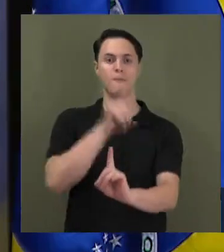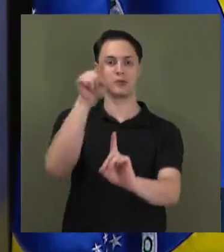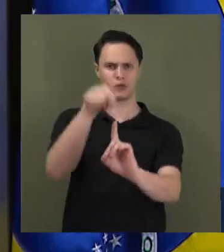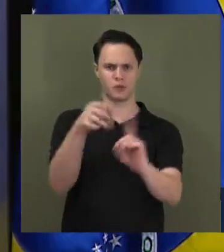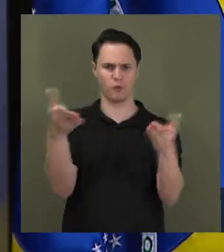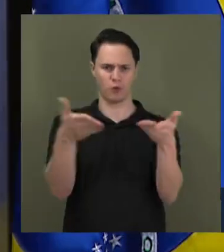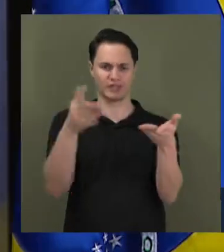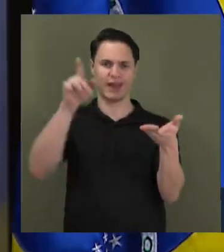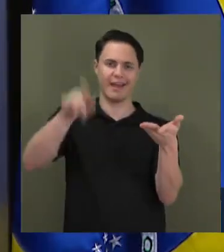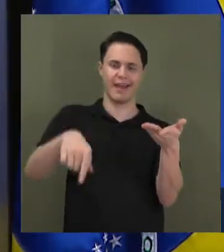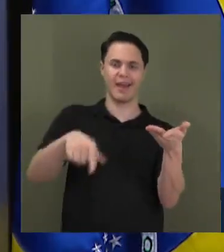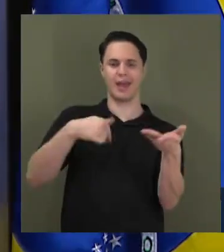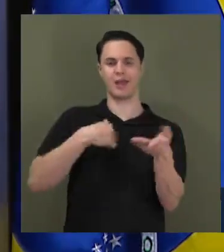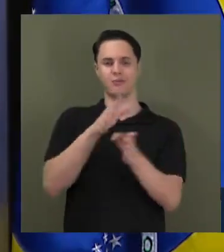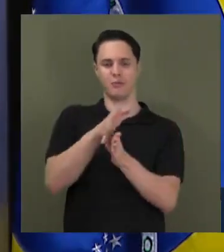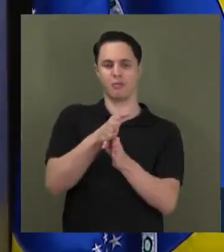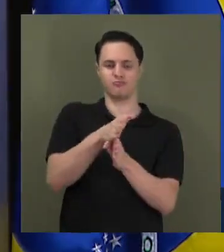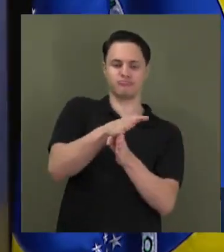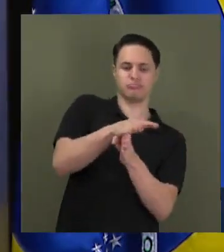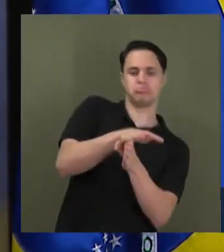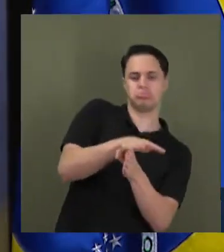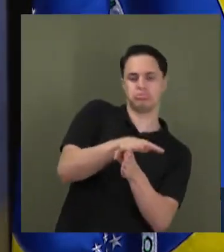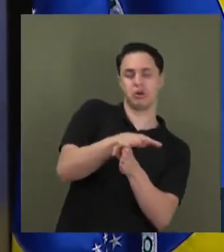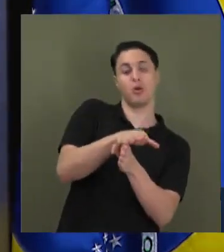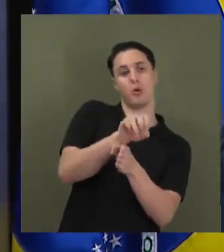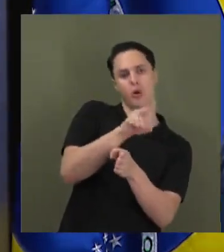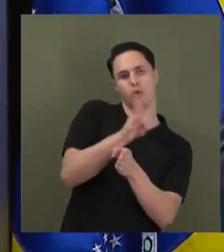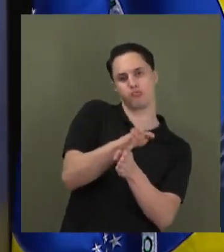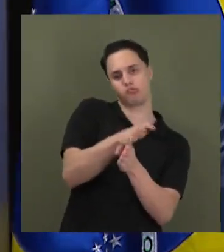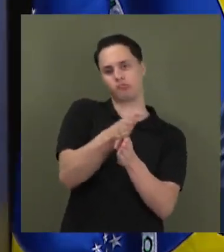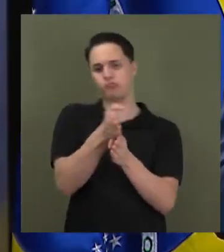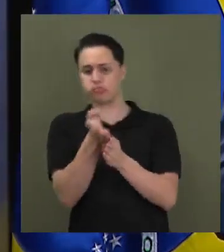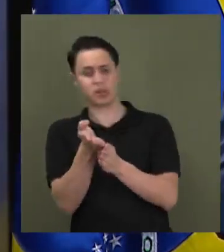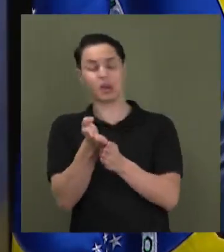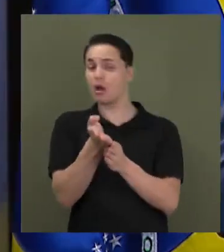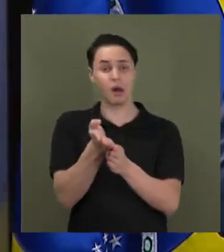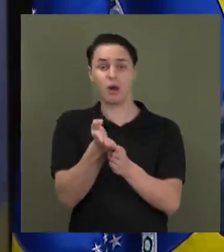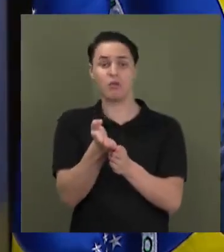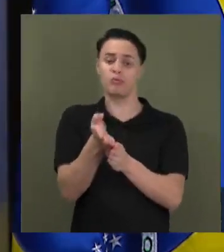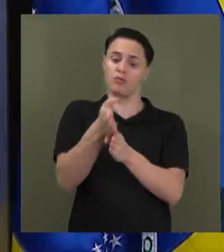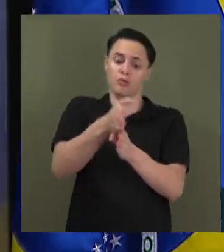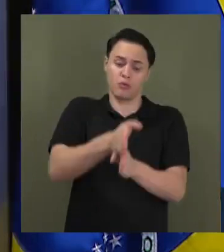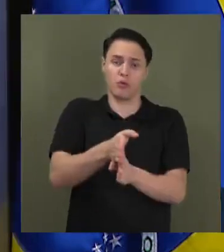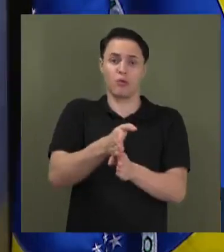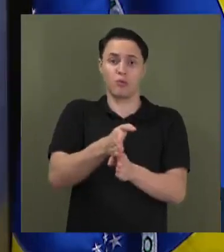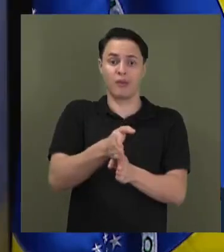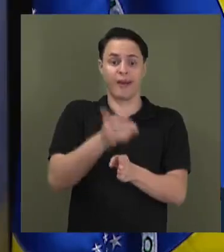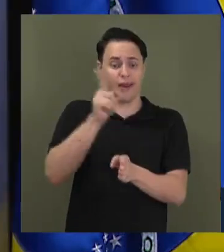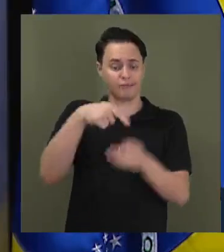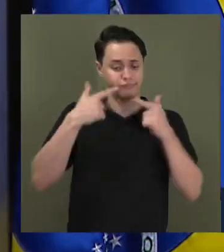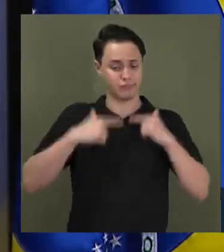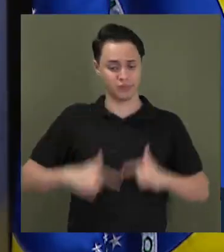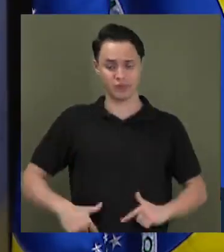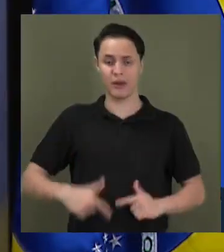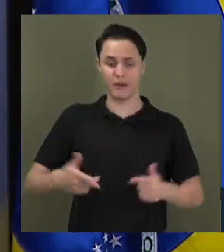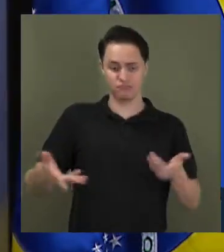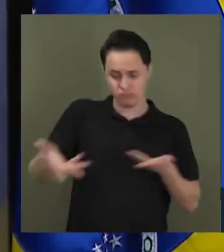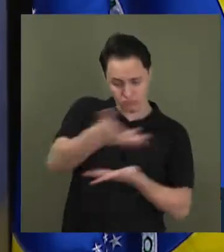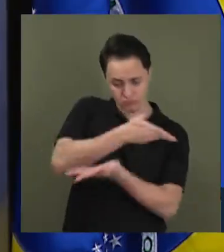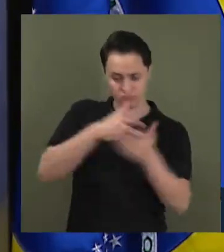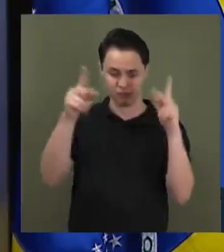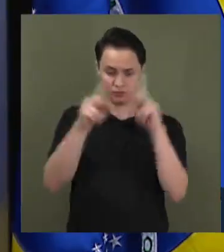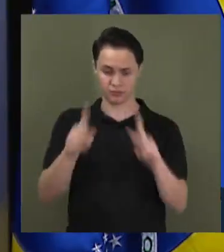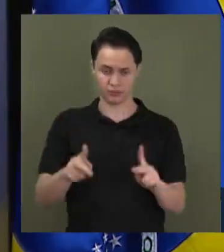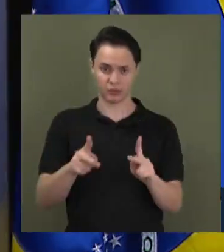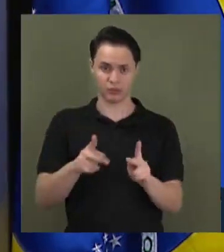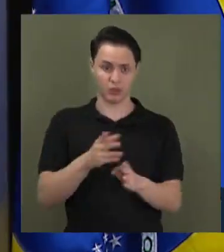tomar partido de nenhum dos dois lados nesse conflito. O povo russo merece o